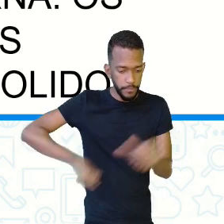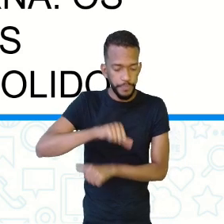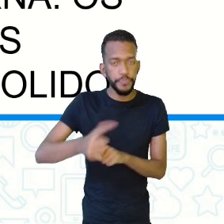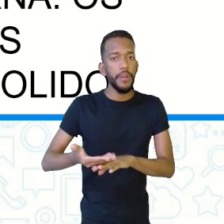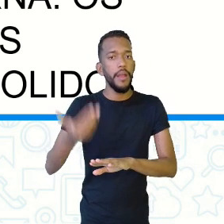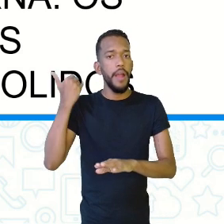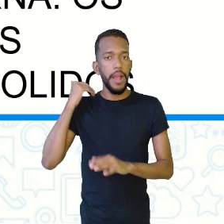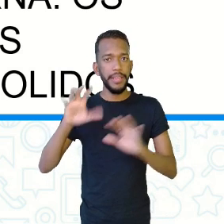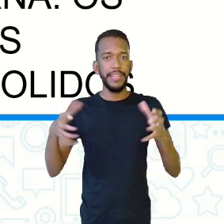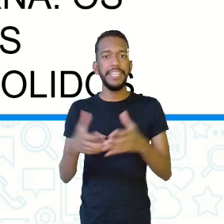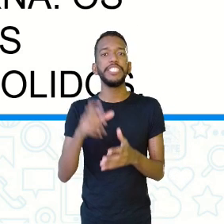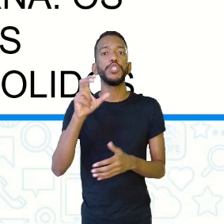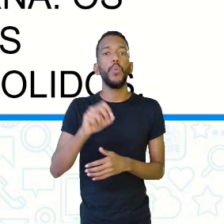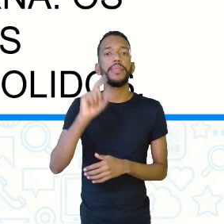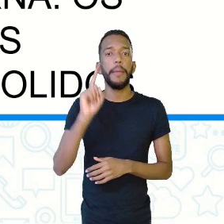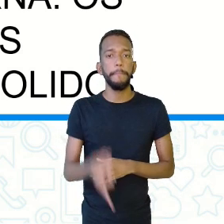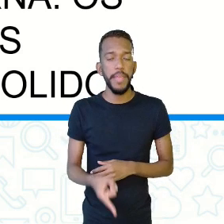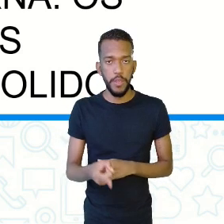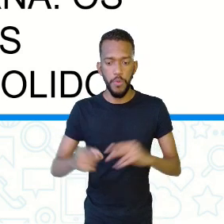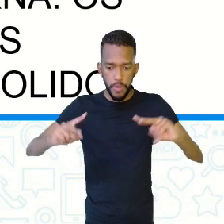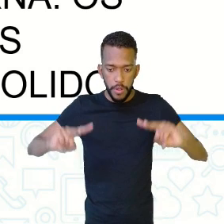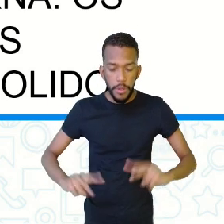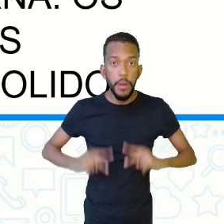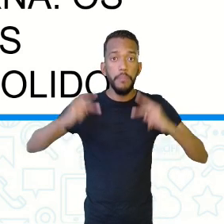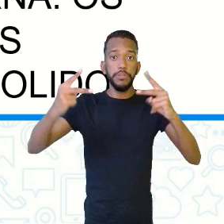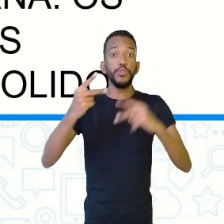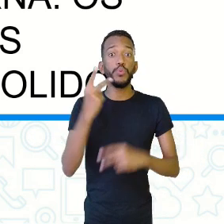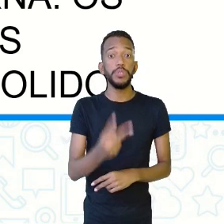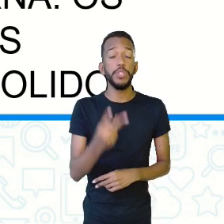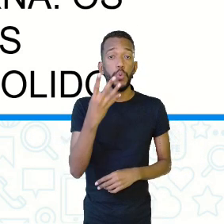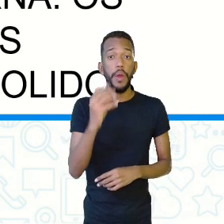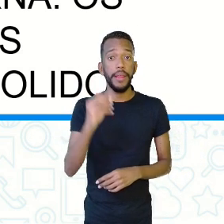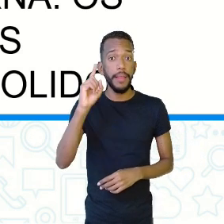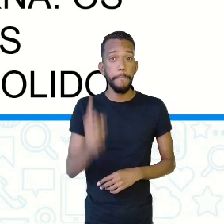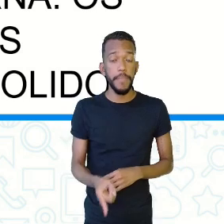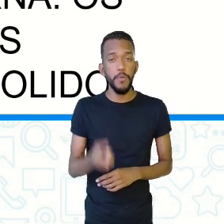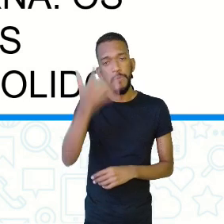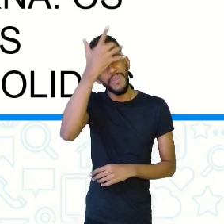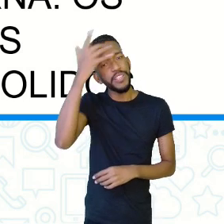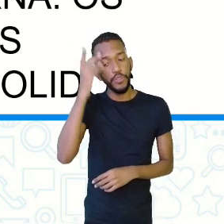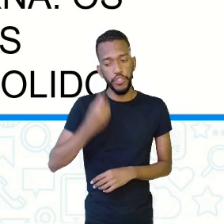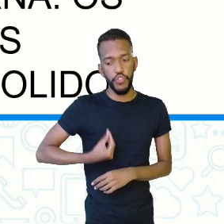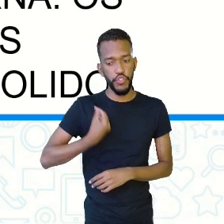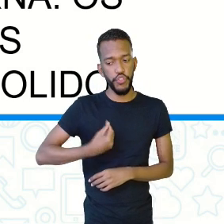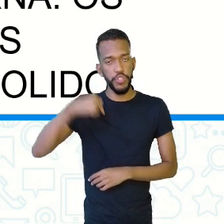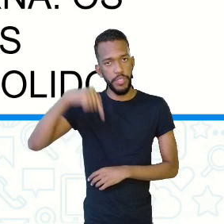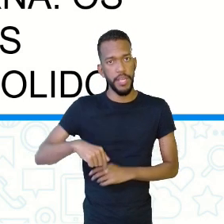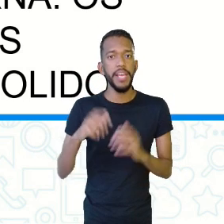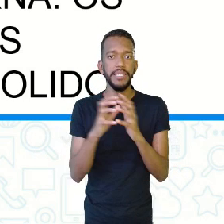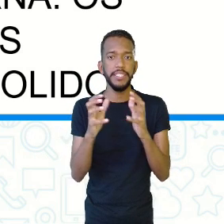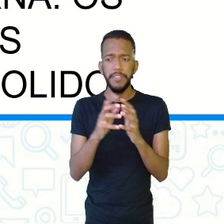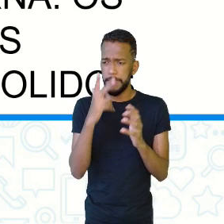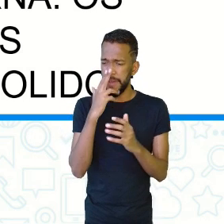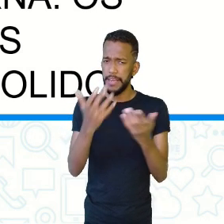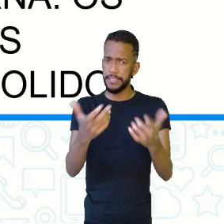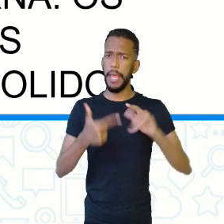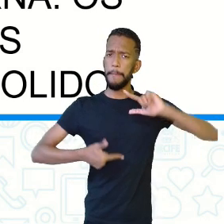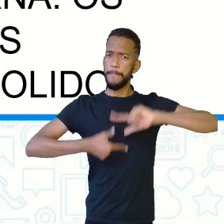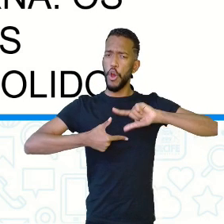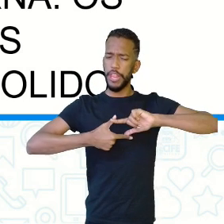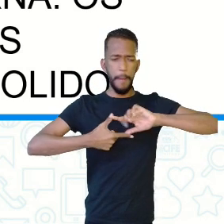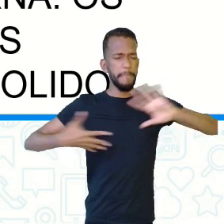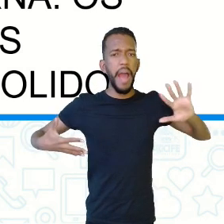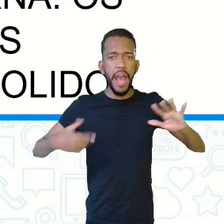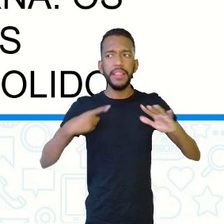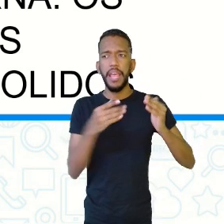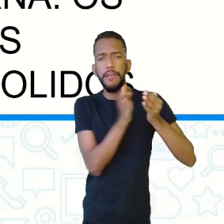antes era de 50 mil, passou para ser 240 mil habitantes. A cidade queria parecer moderna. Os Zeppelins